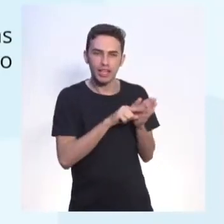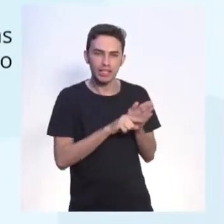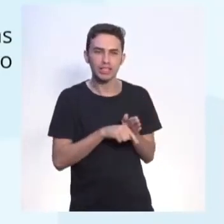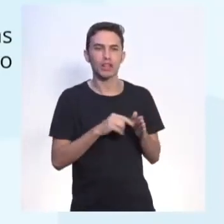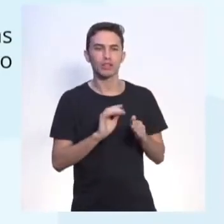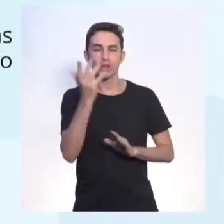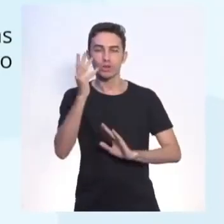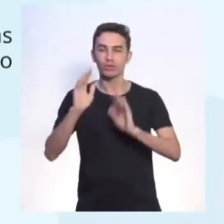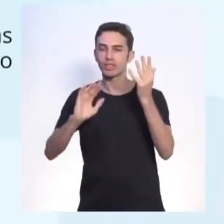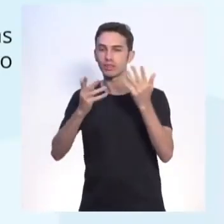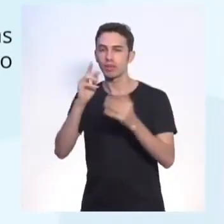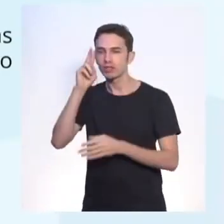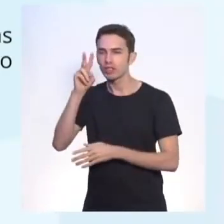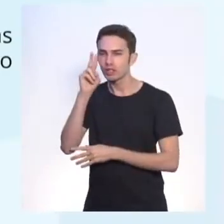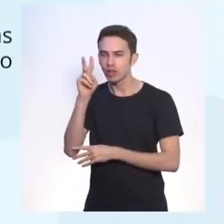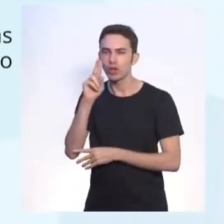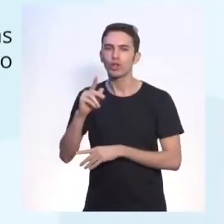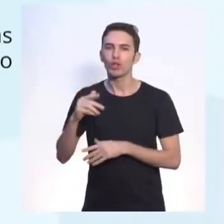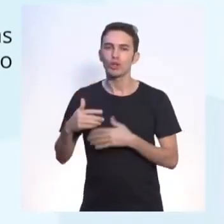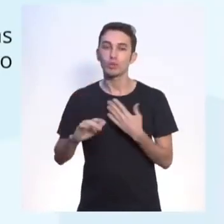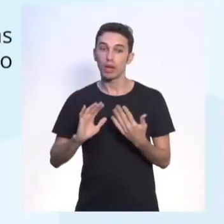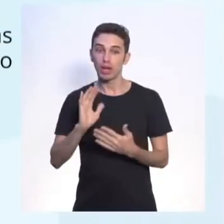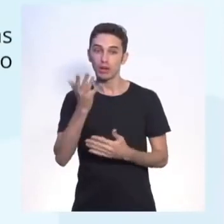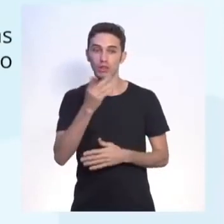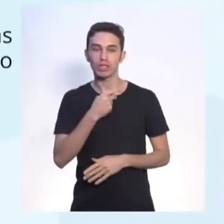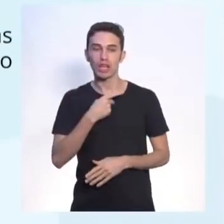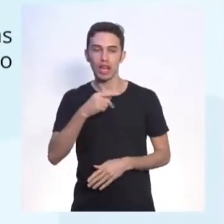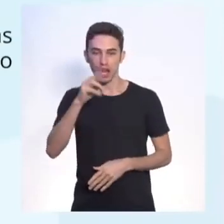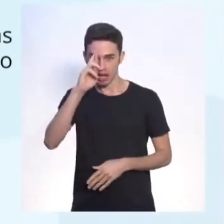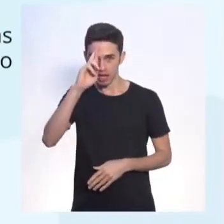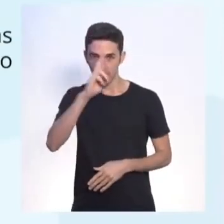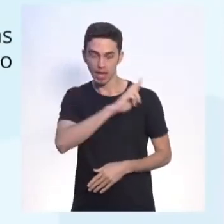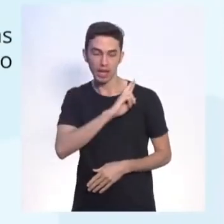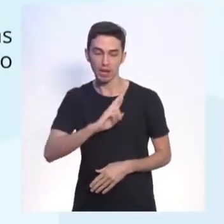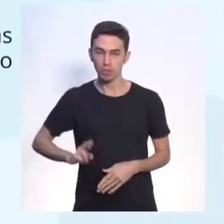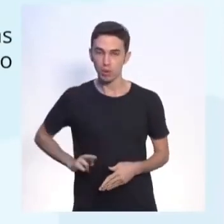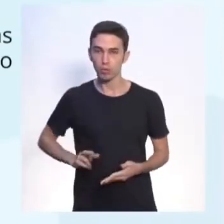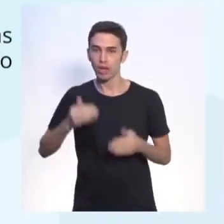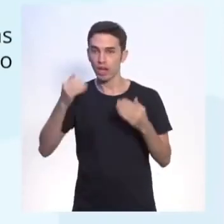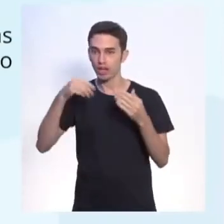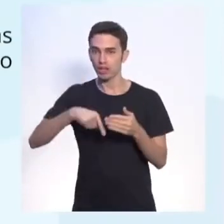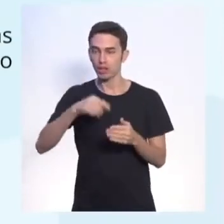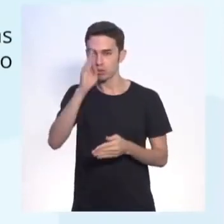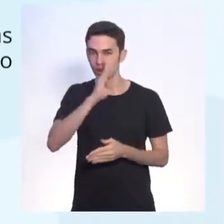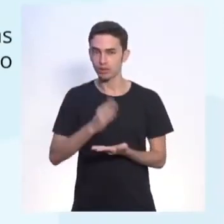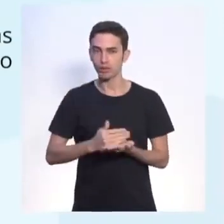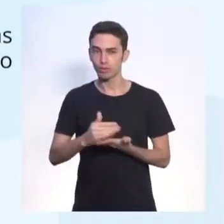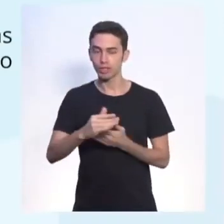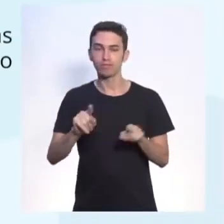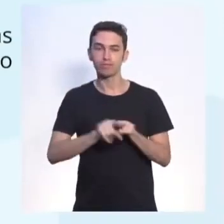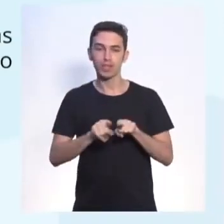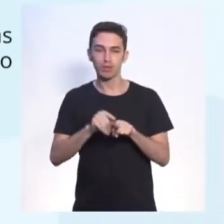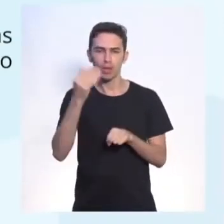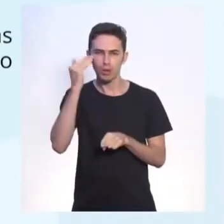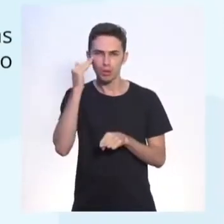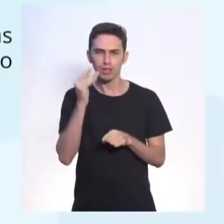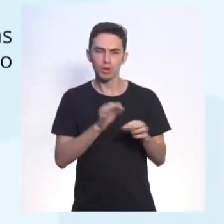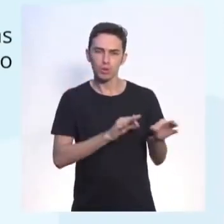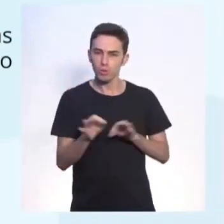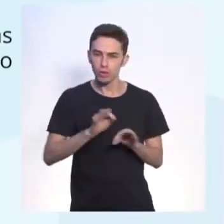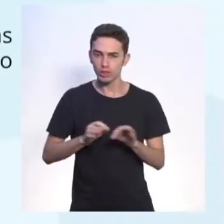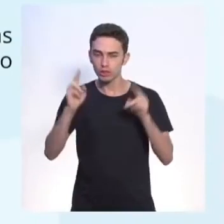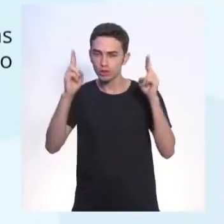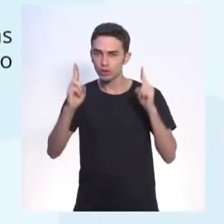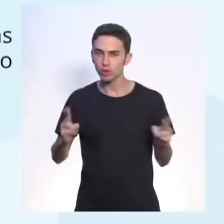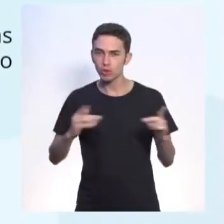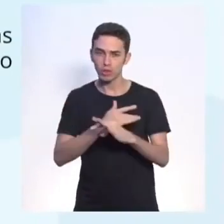históricos relacionados à implantação da República no Brasil, compreender o processo de urbanização do Brasil